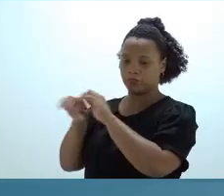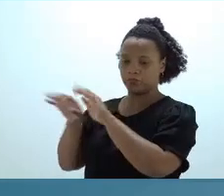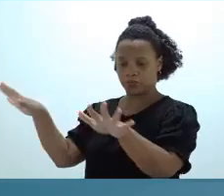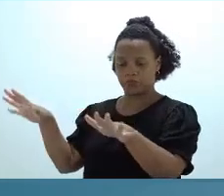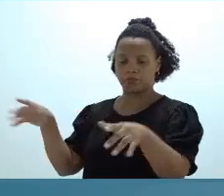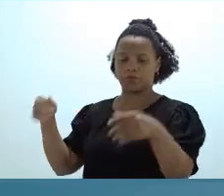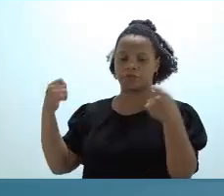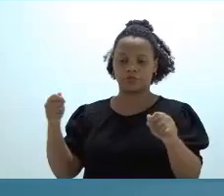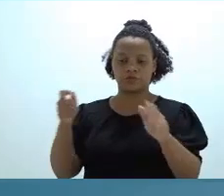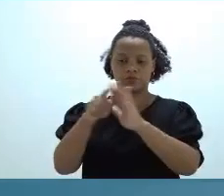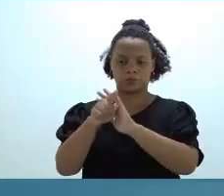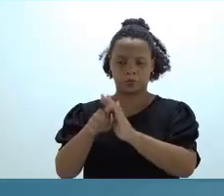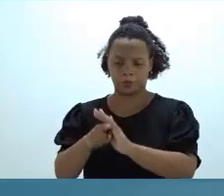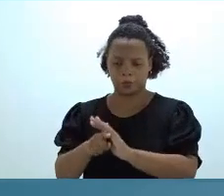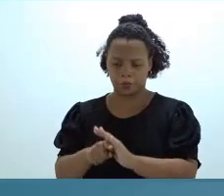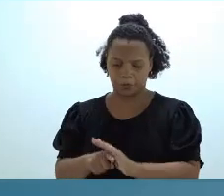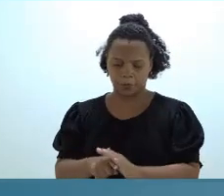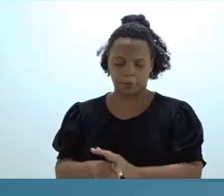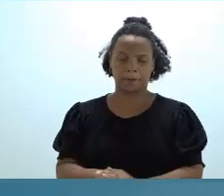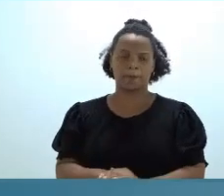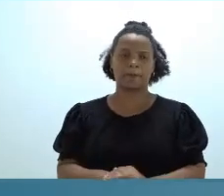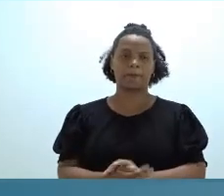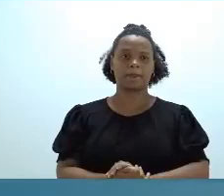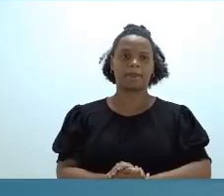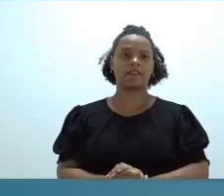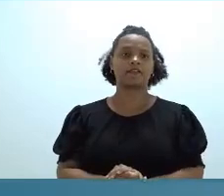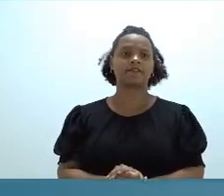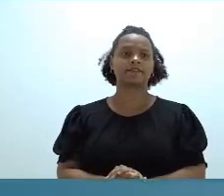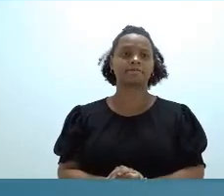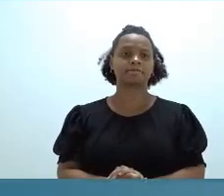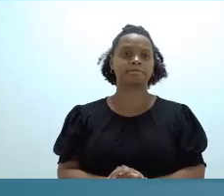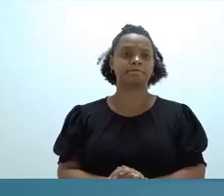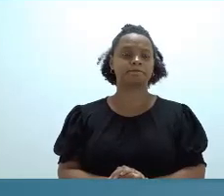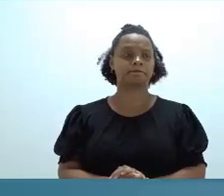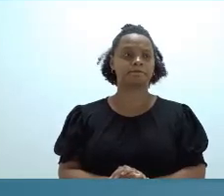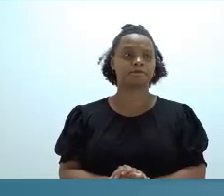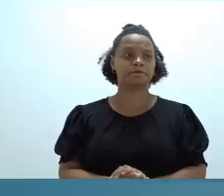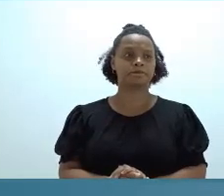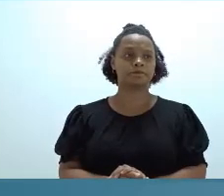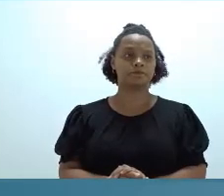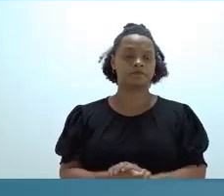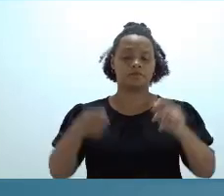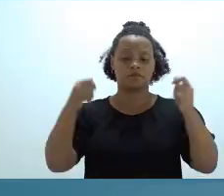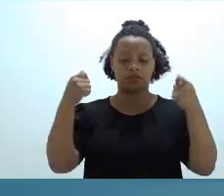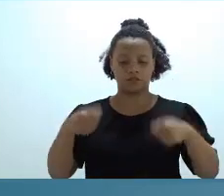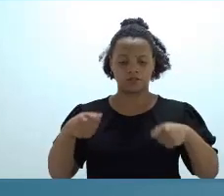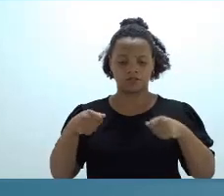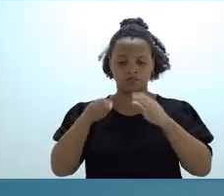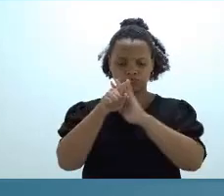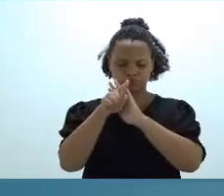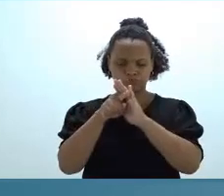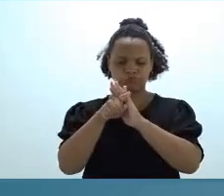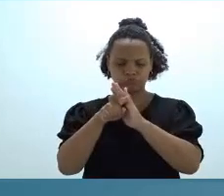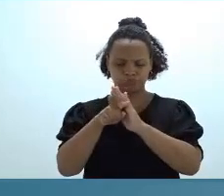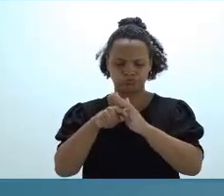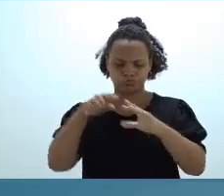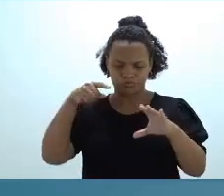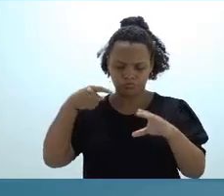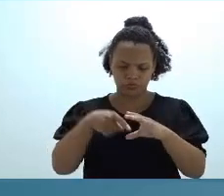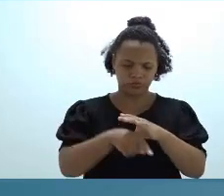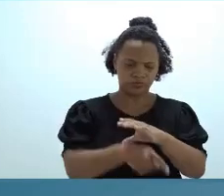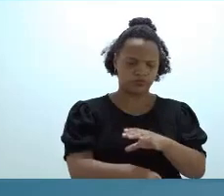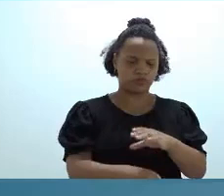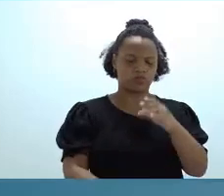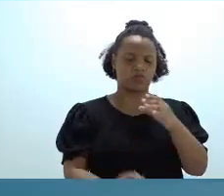interpretação do regimento interno do Superior Tribunal de Justiça há aqui a necessidade de se apurar criteriosamente a natureza da